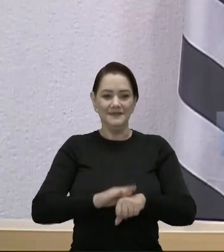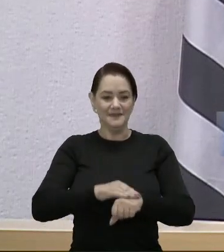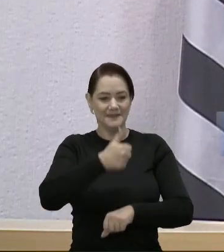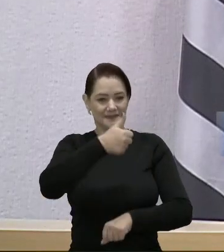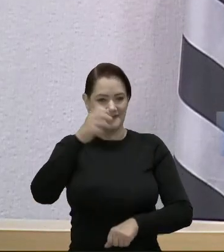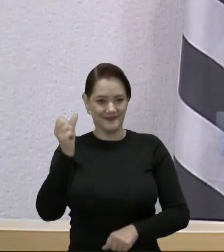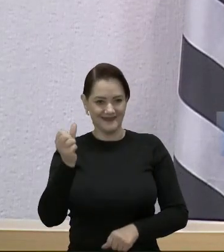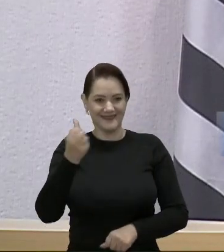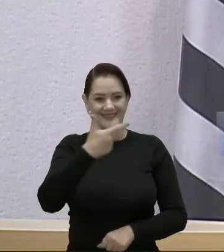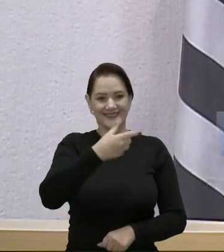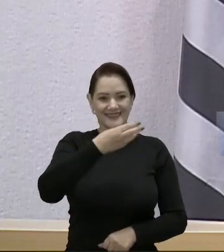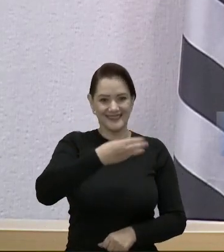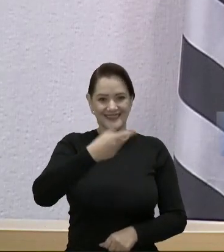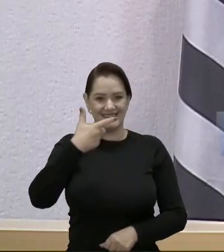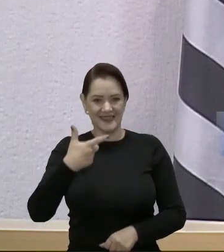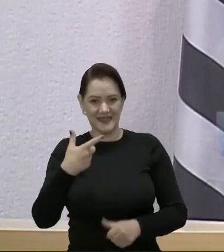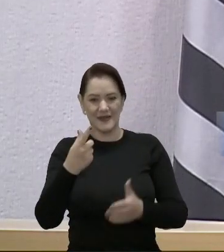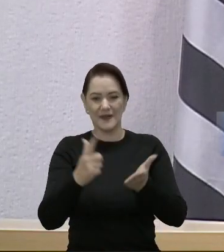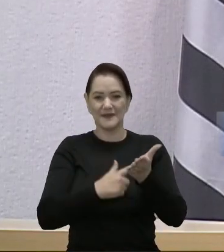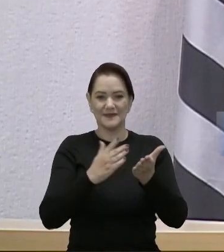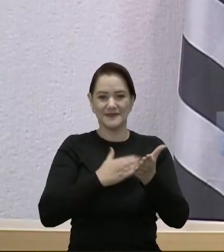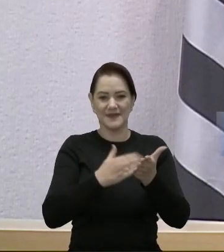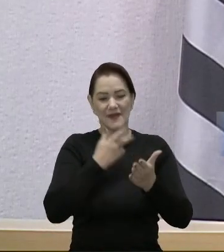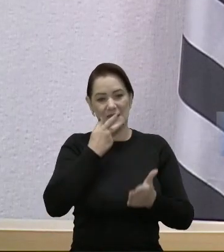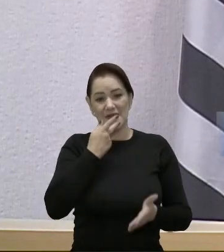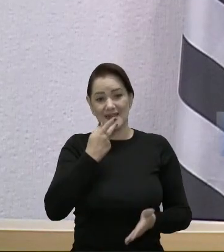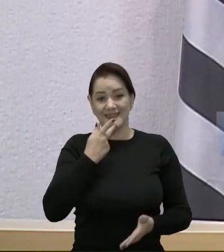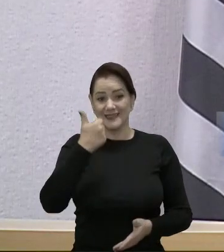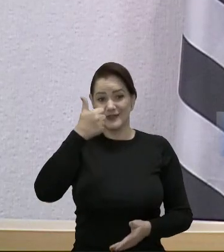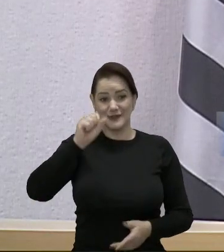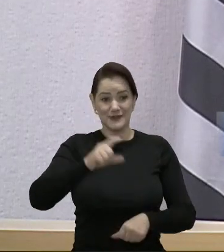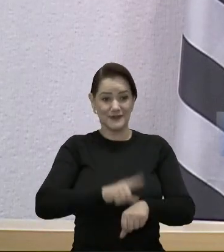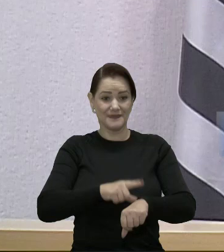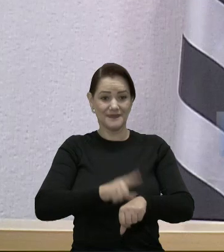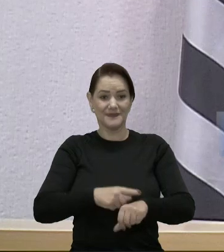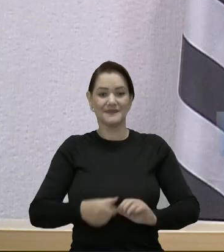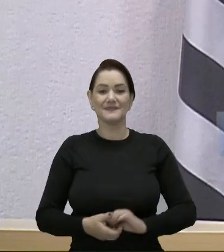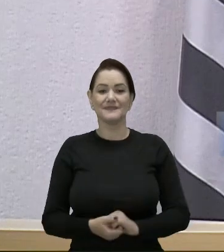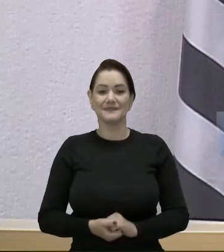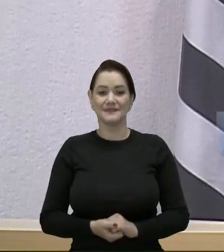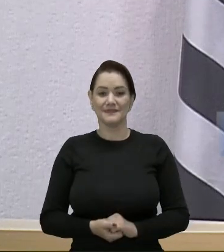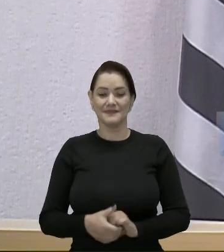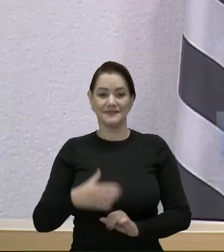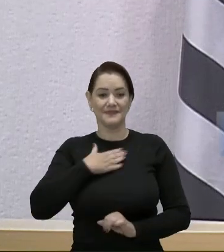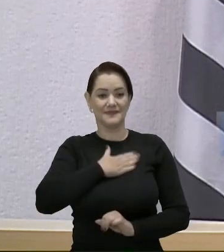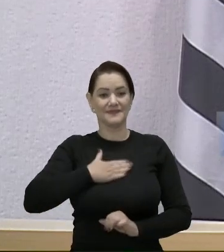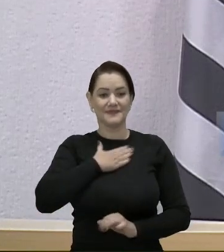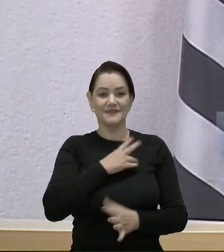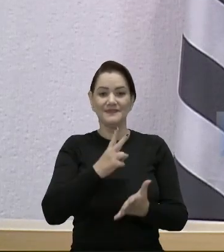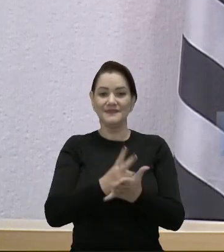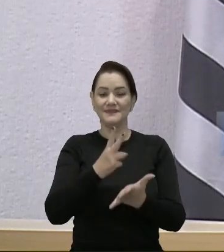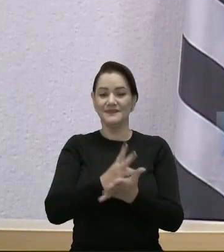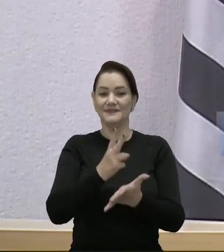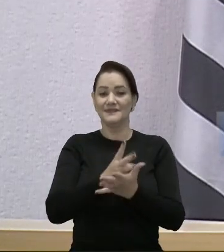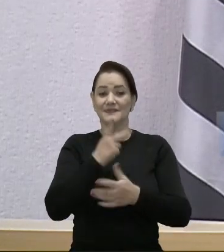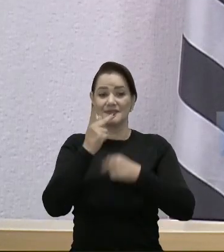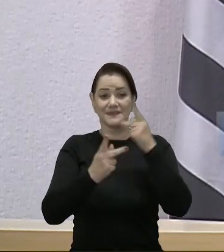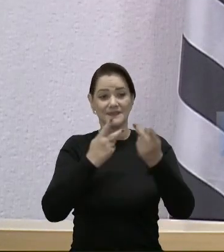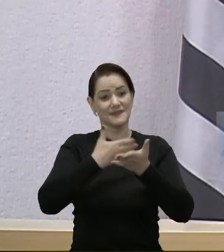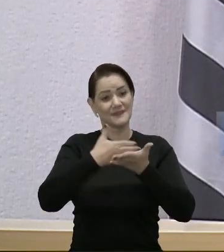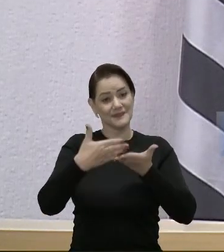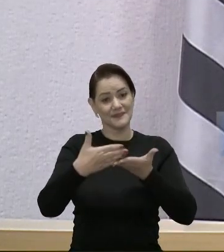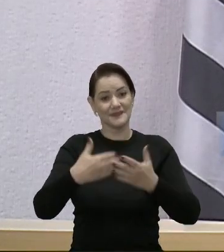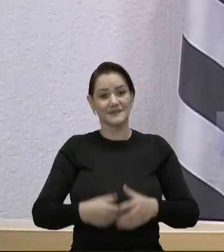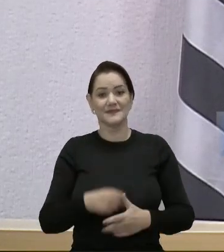ler 32 páginas de 16, nós saímos daqui às 18 horas. Então, eu só gosto sempre de fazer o seguinte, a partir do momento